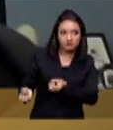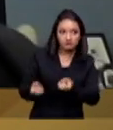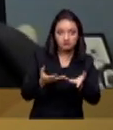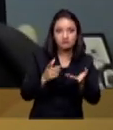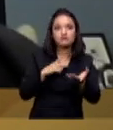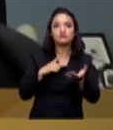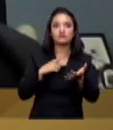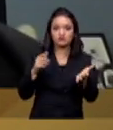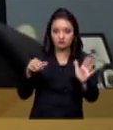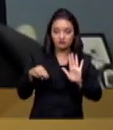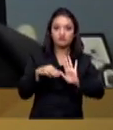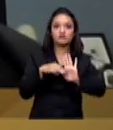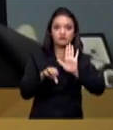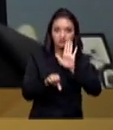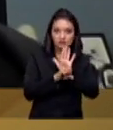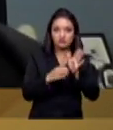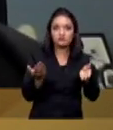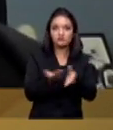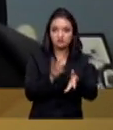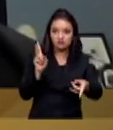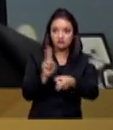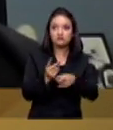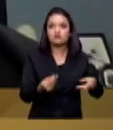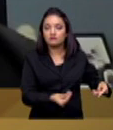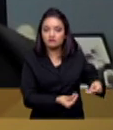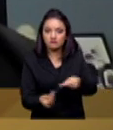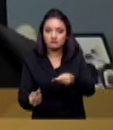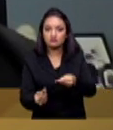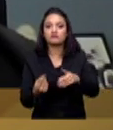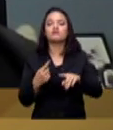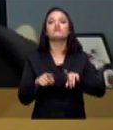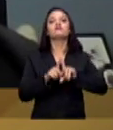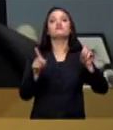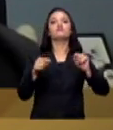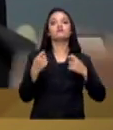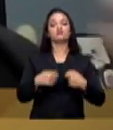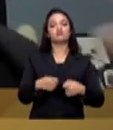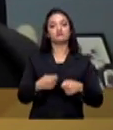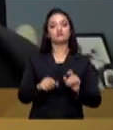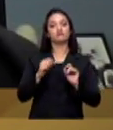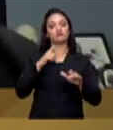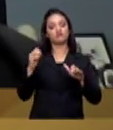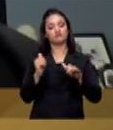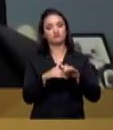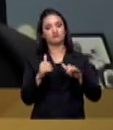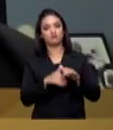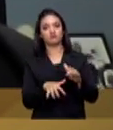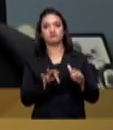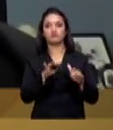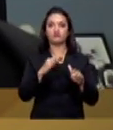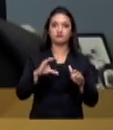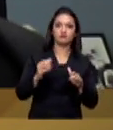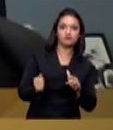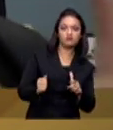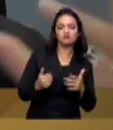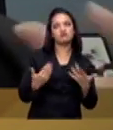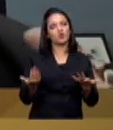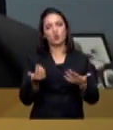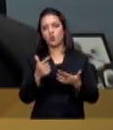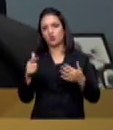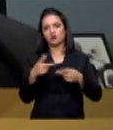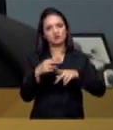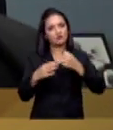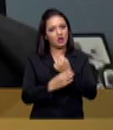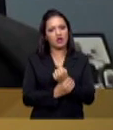situação a concessão de medida cautelar, desde que ocorra depósito judicial ou qualquer outra garantia equivalente. É